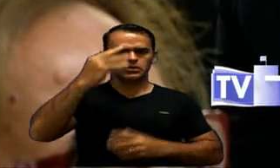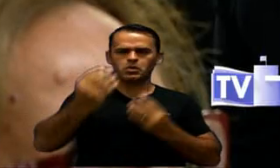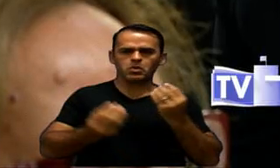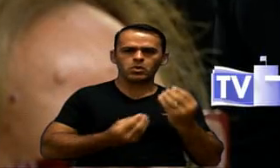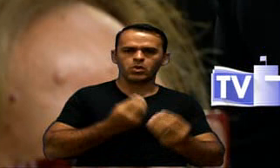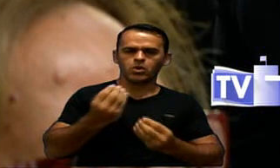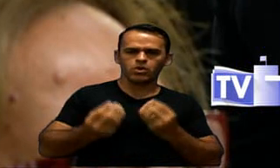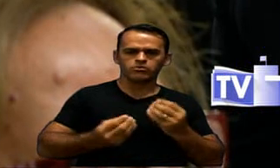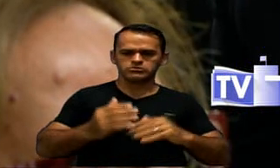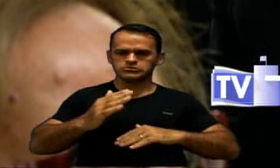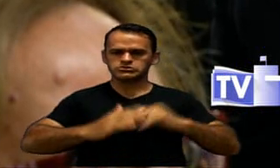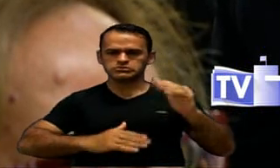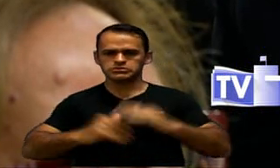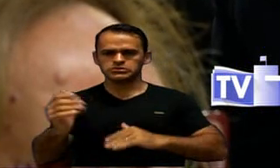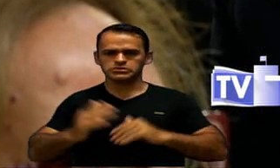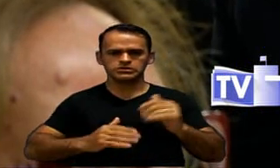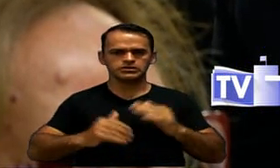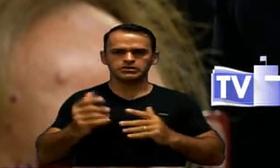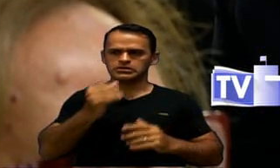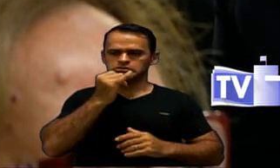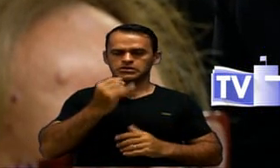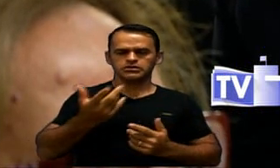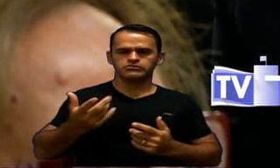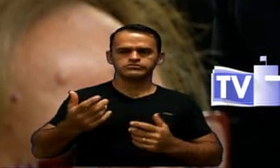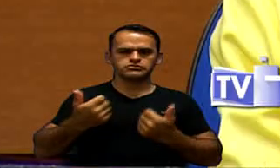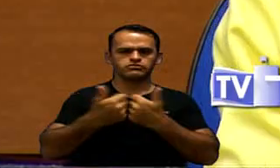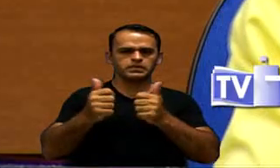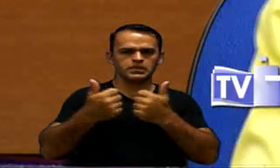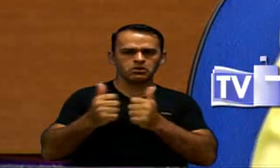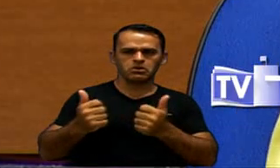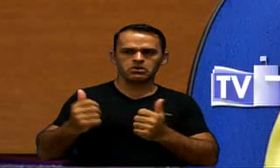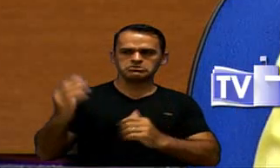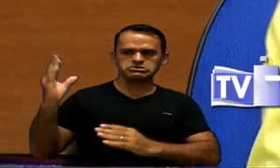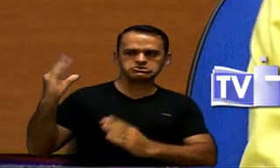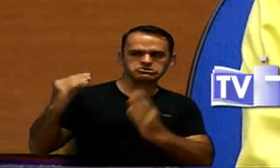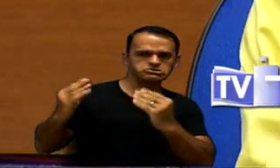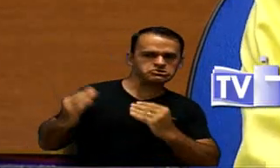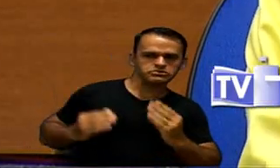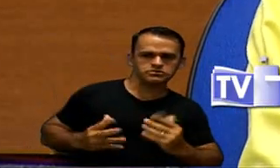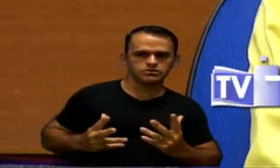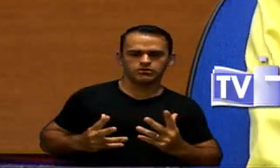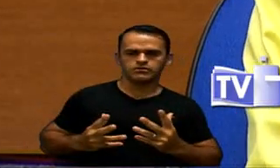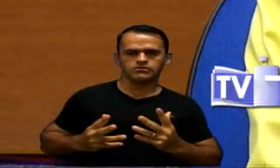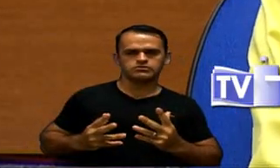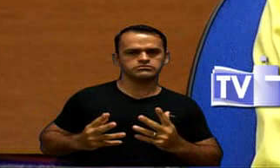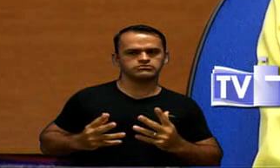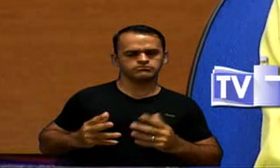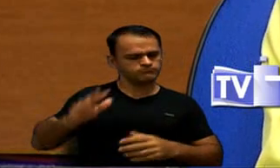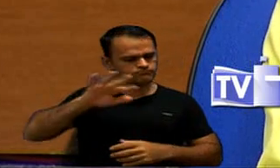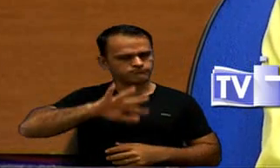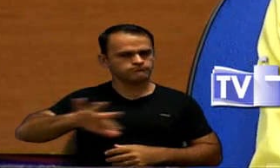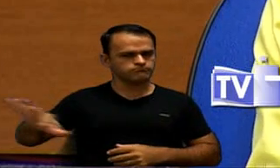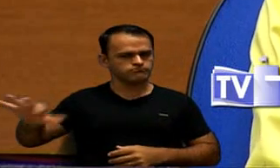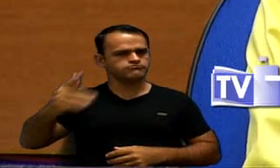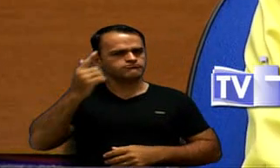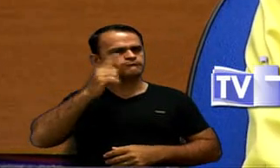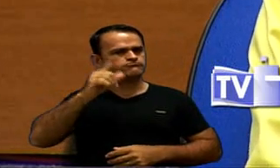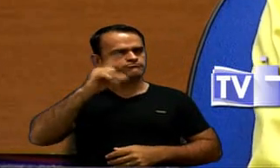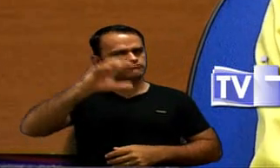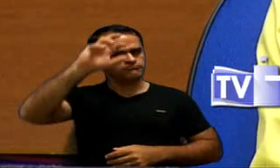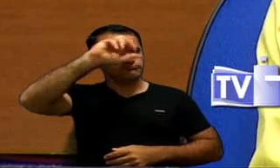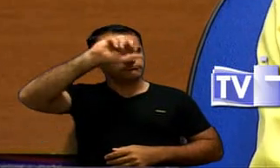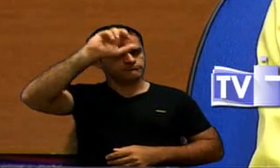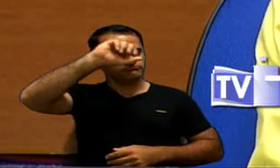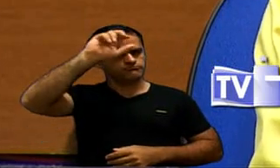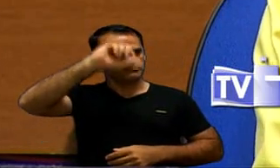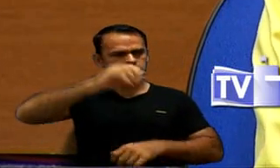defesa, ser importunada no ônibus nunca mais, né? Então, algumas coisas a gente conseguiu